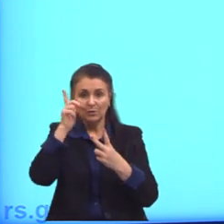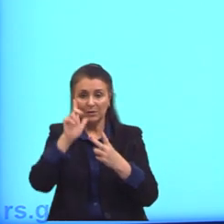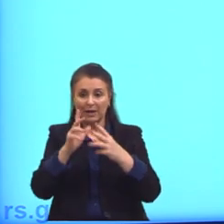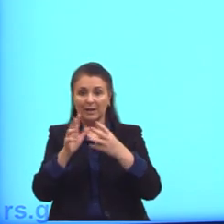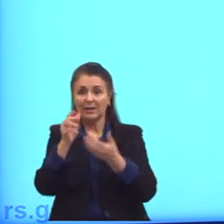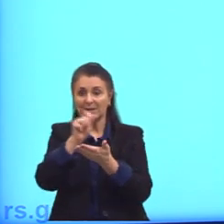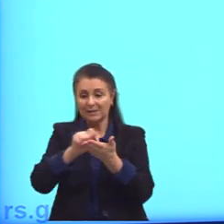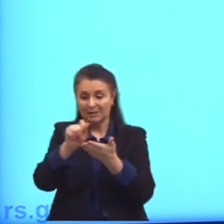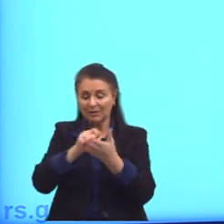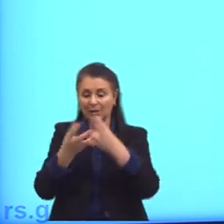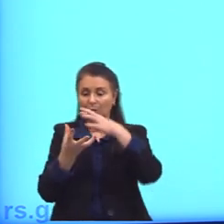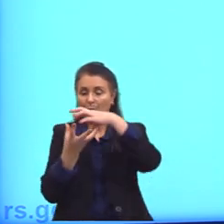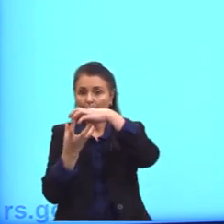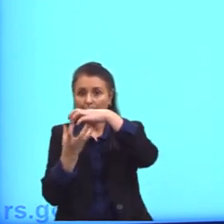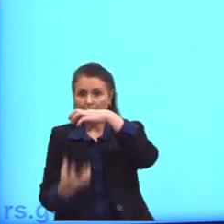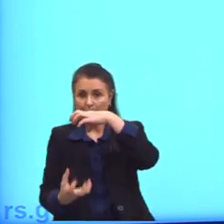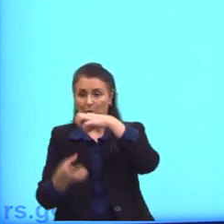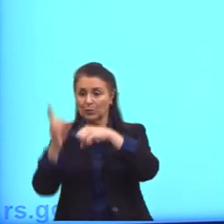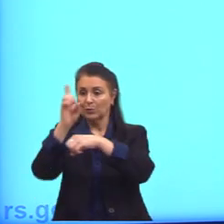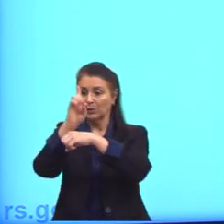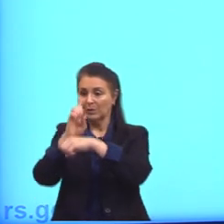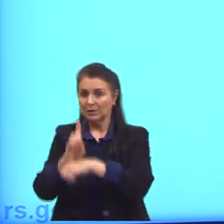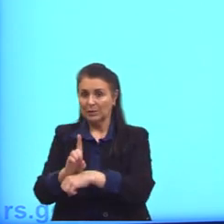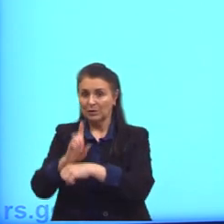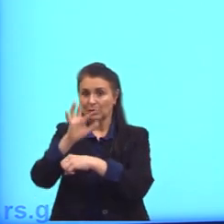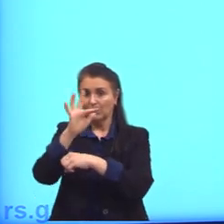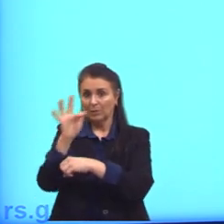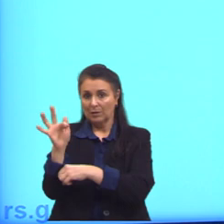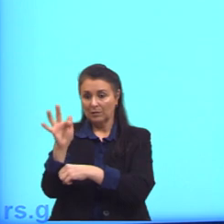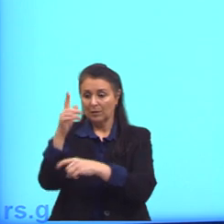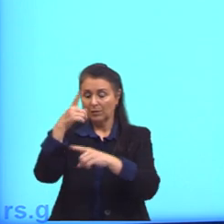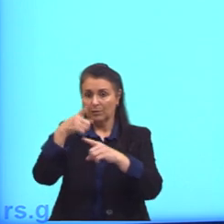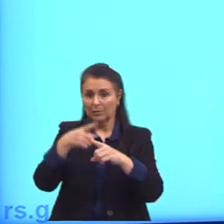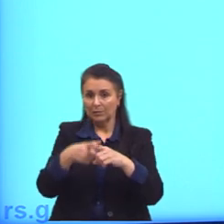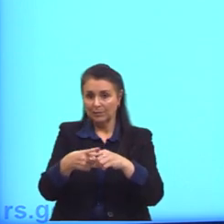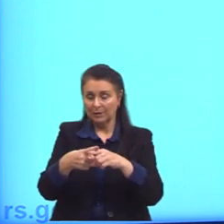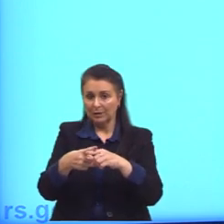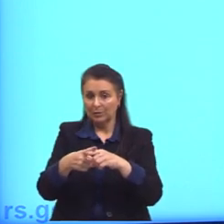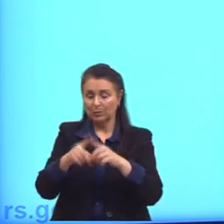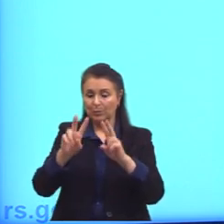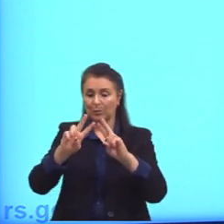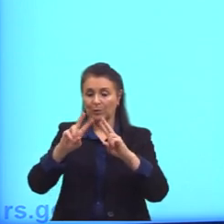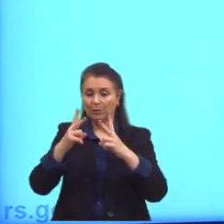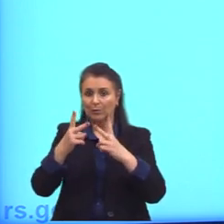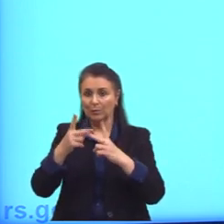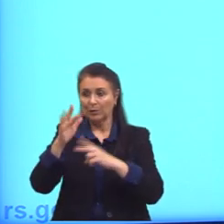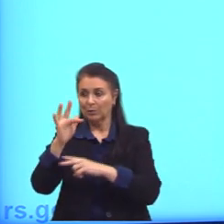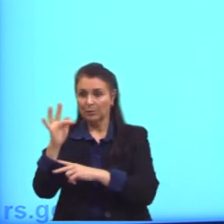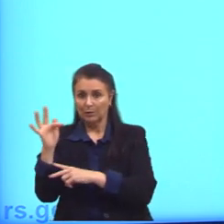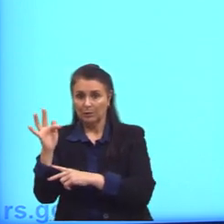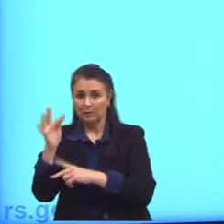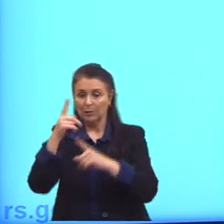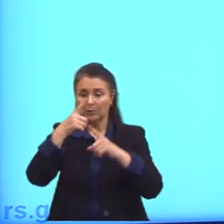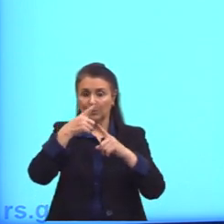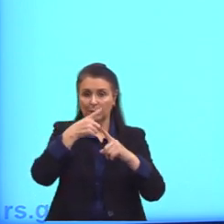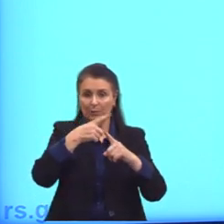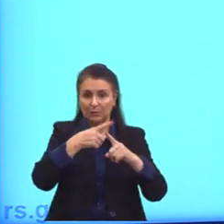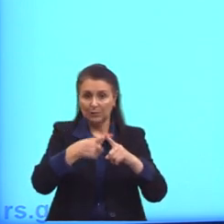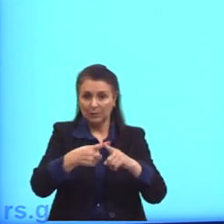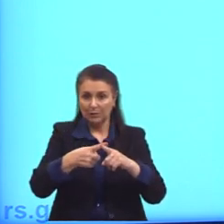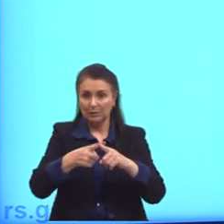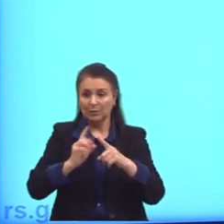empuxo como cento densidade do fluido multiplicado pela o nome do fluido multiplicado